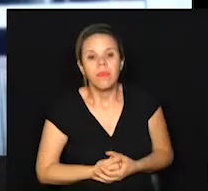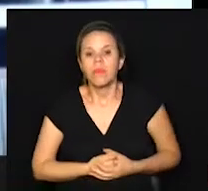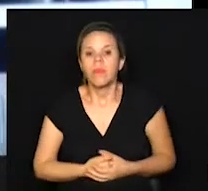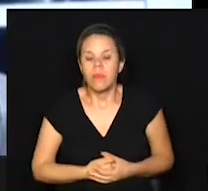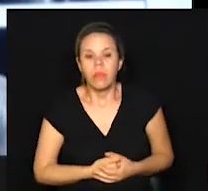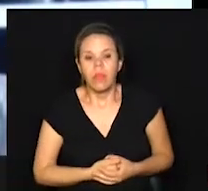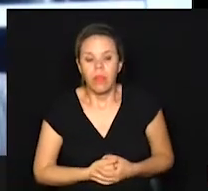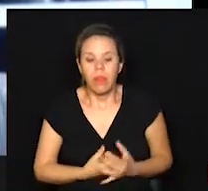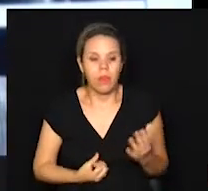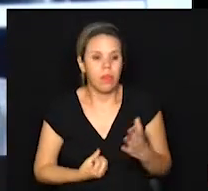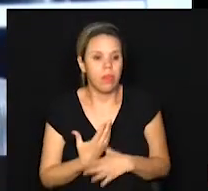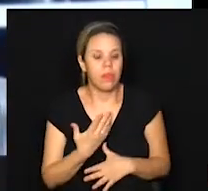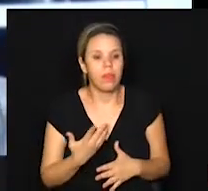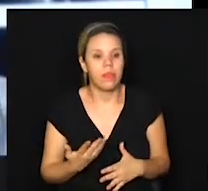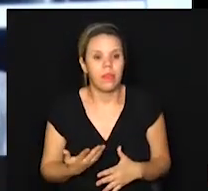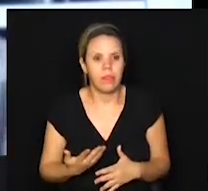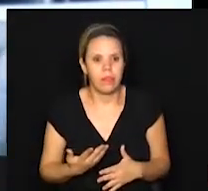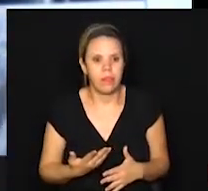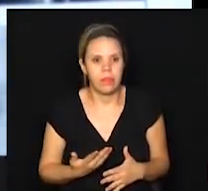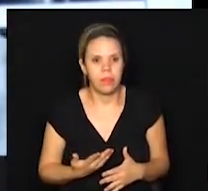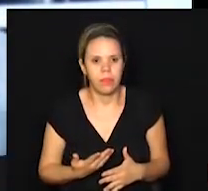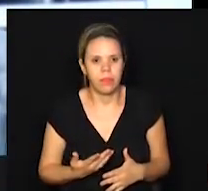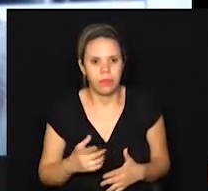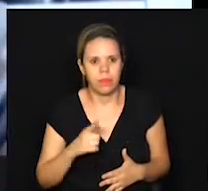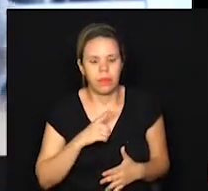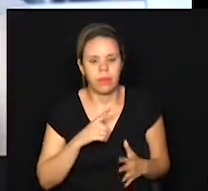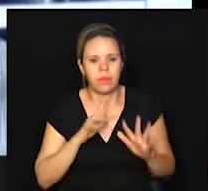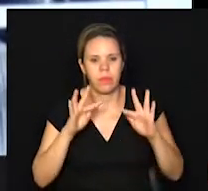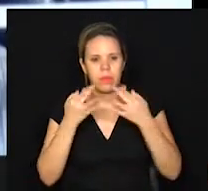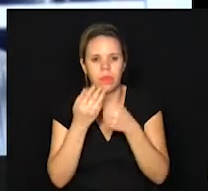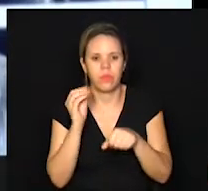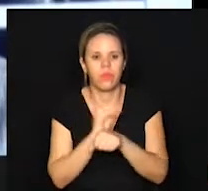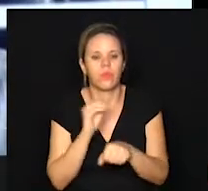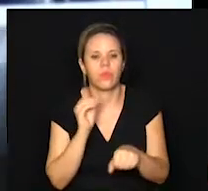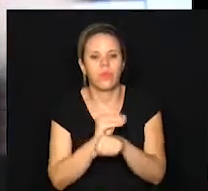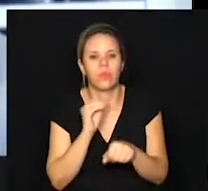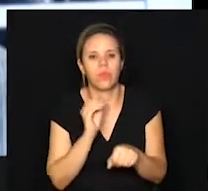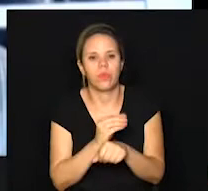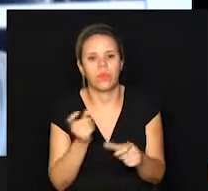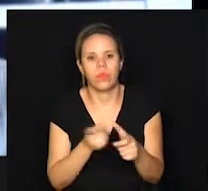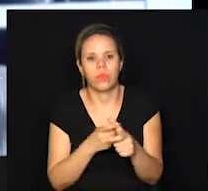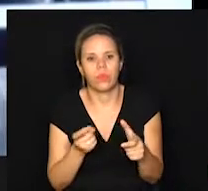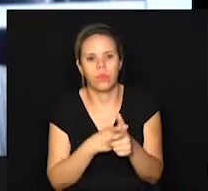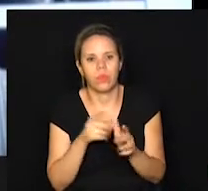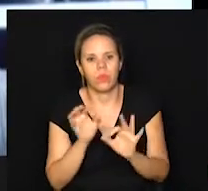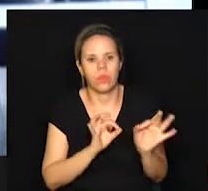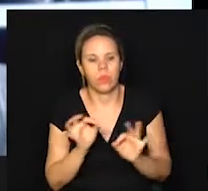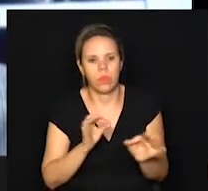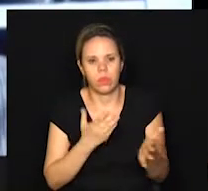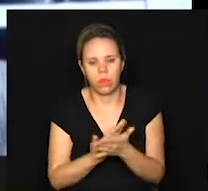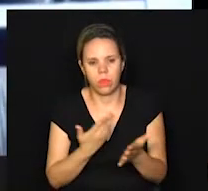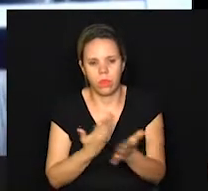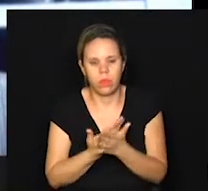vai acontecer? Eu tenho família, eu tenho contas, eu tenho que preparar aulas, etc.